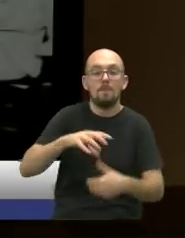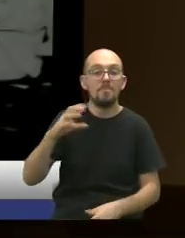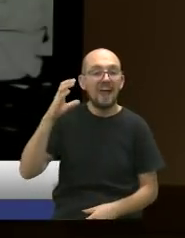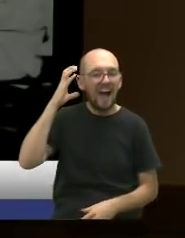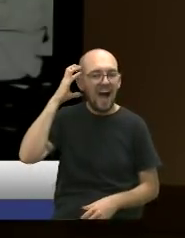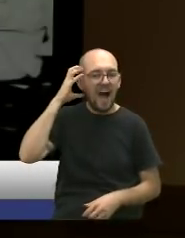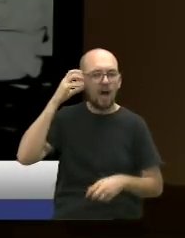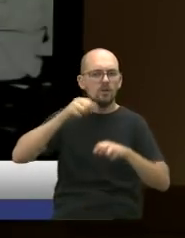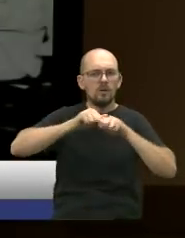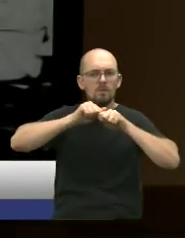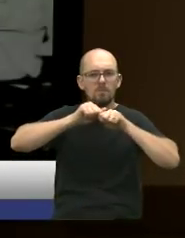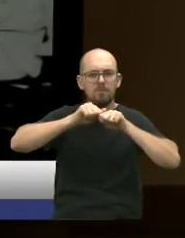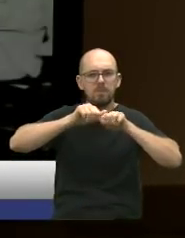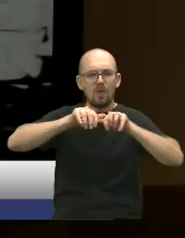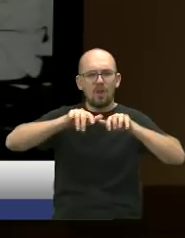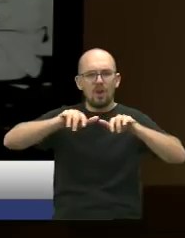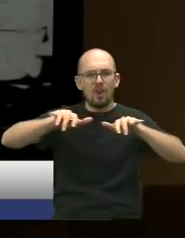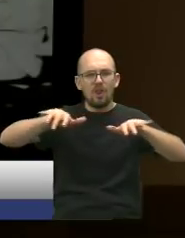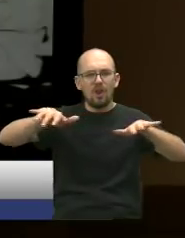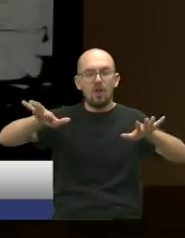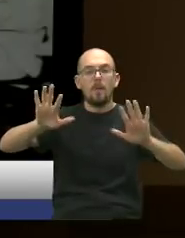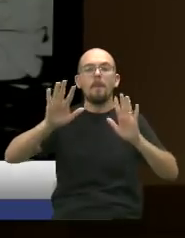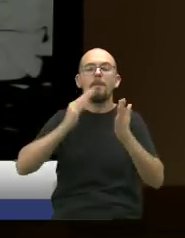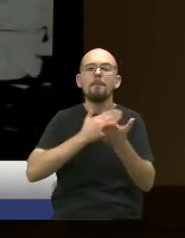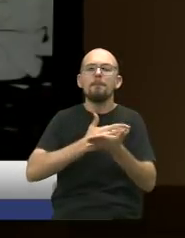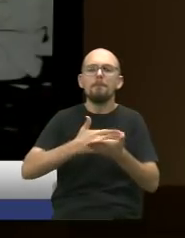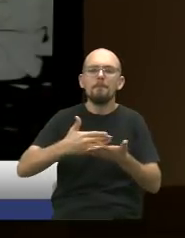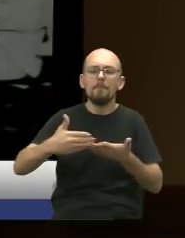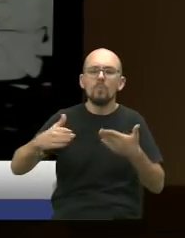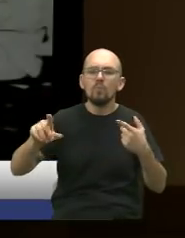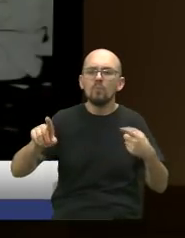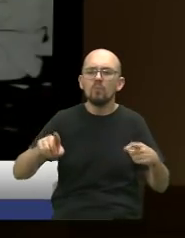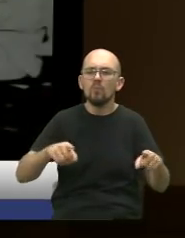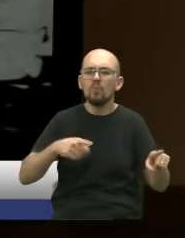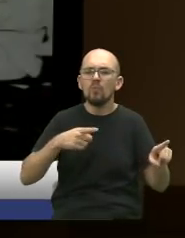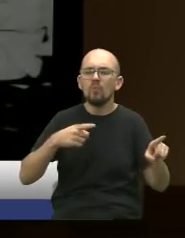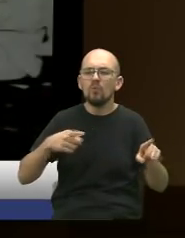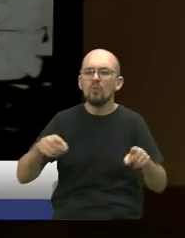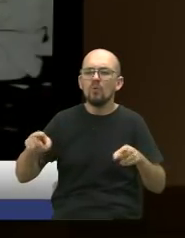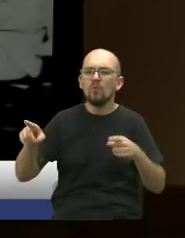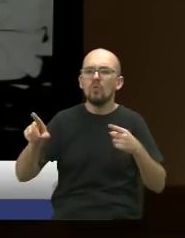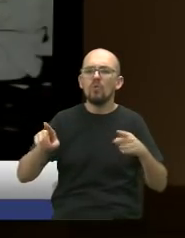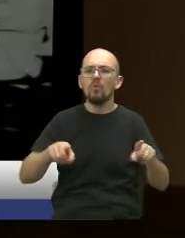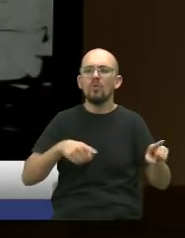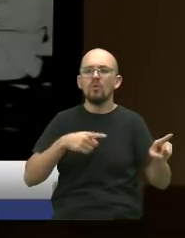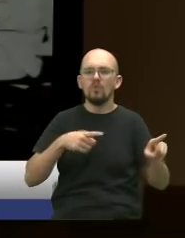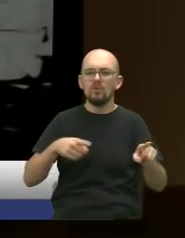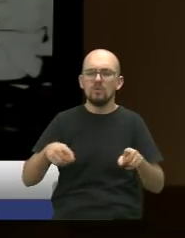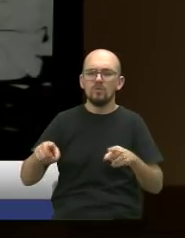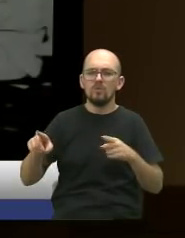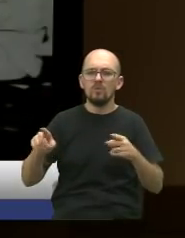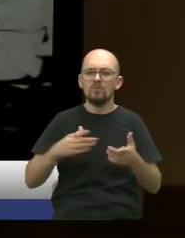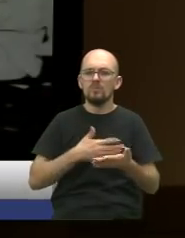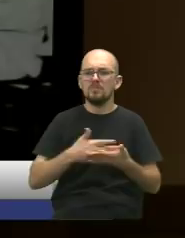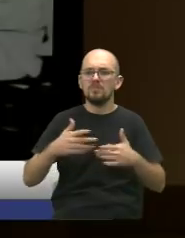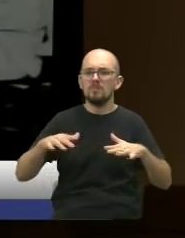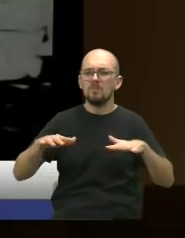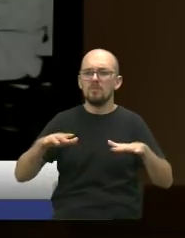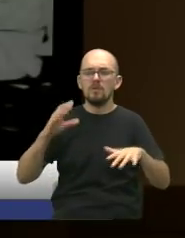de repente, aquela música animada, aquela música agitada, aquela música de